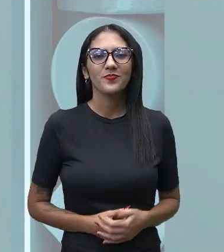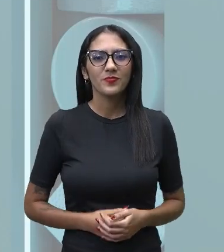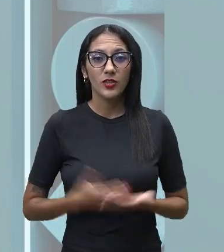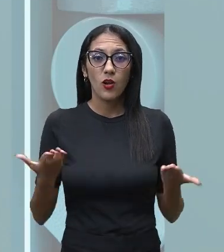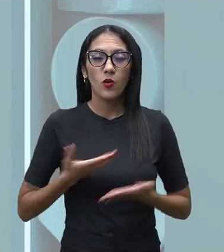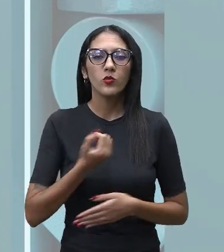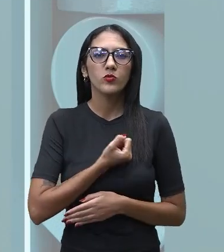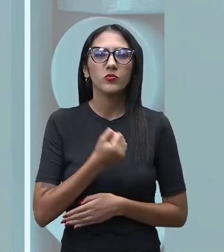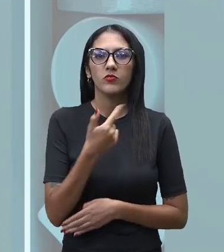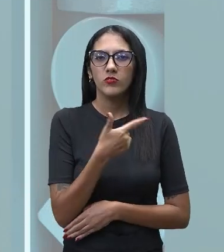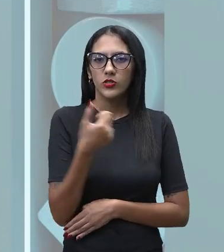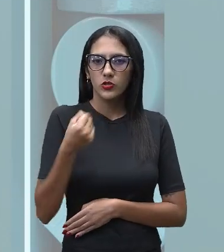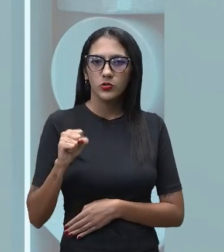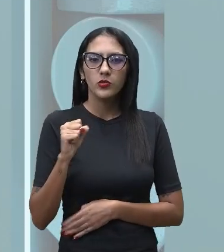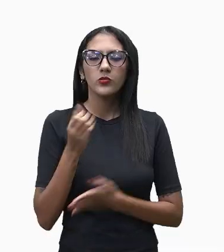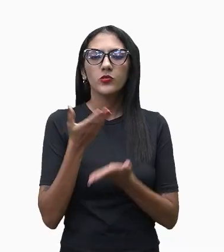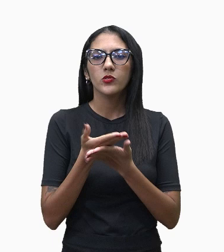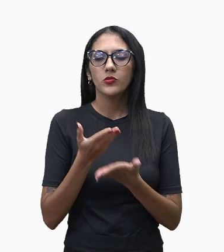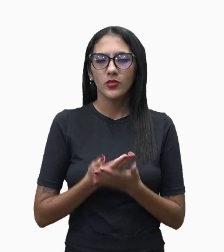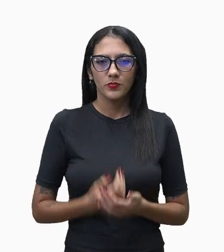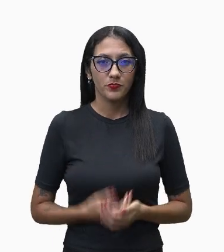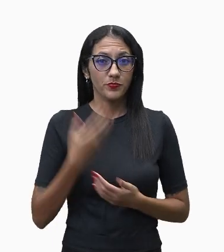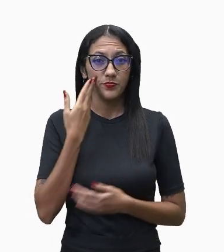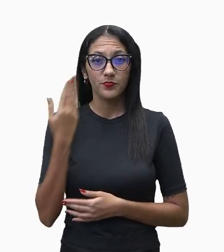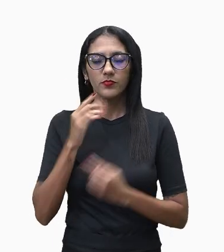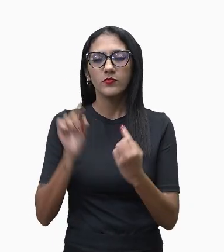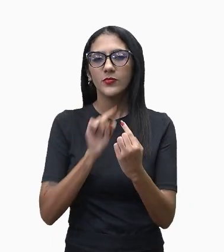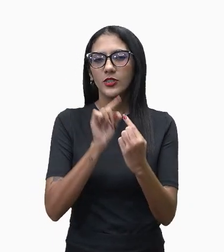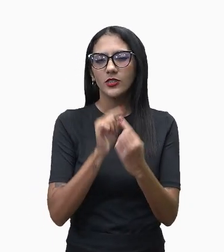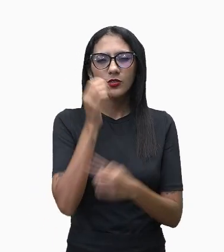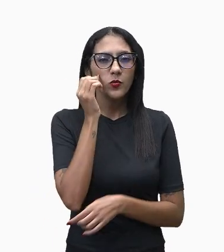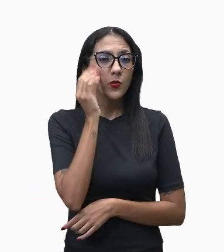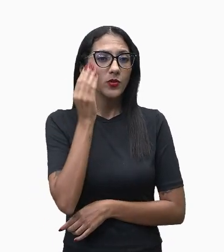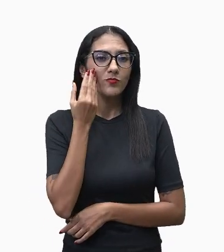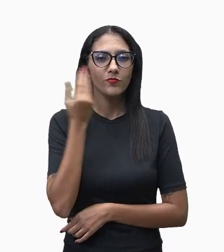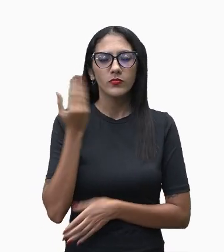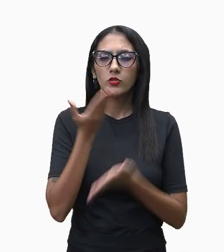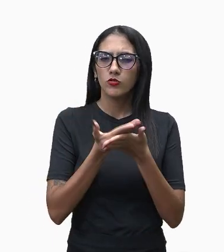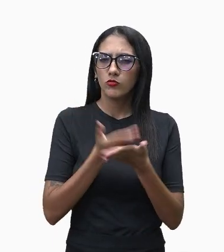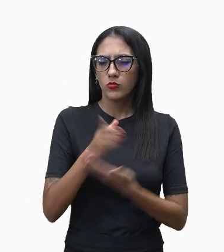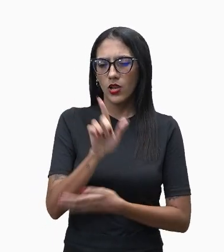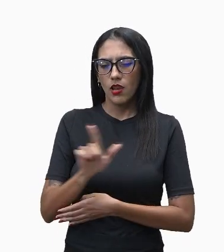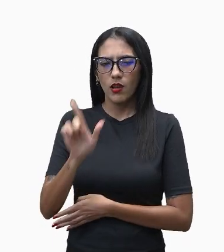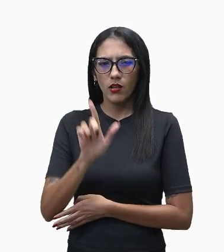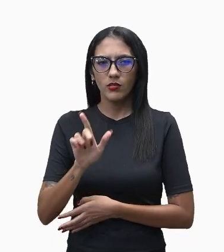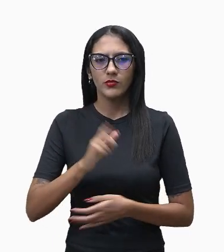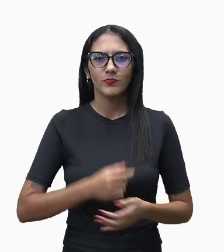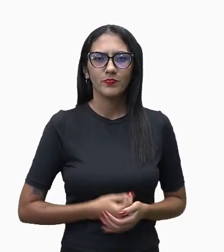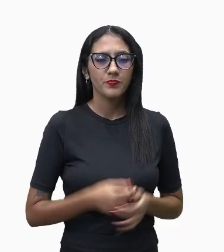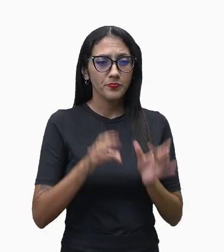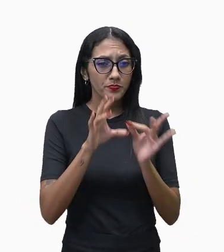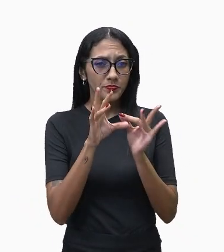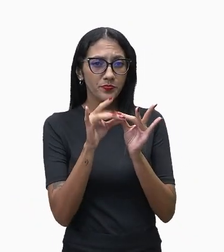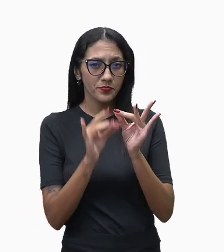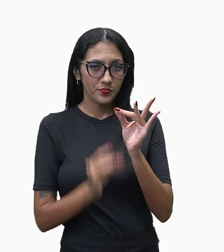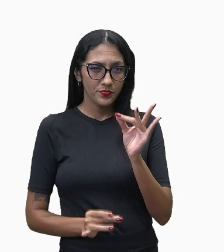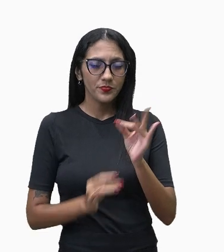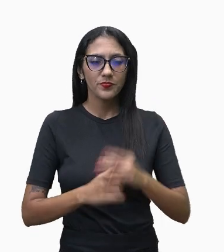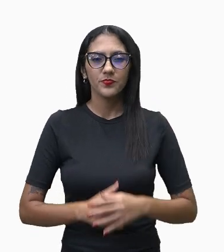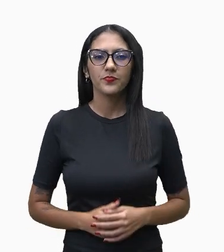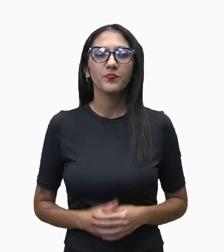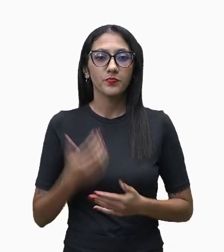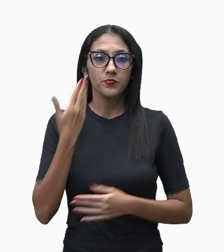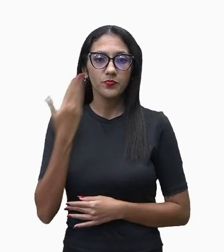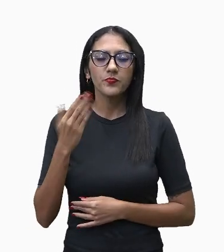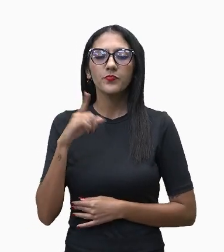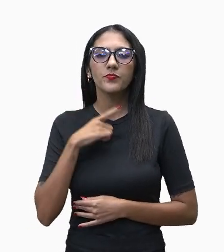a aula 28 do módulo, que tem como objeto de conhecimento os estudos literários. Detalhando esse objeto de conhecimento, vamos tratar